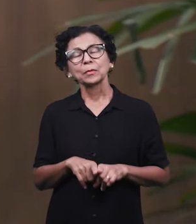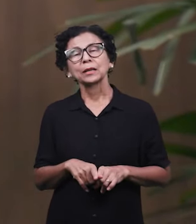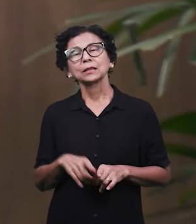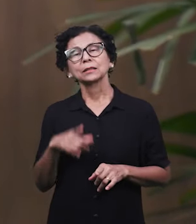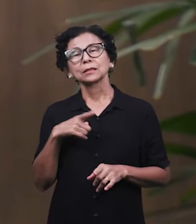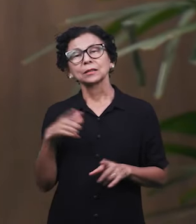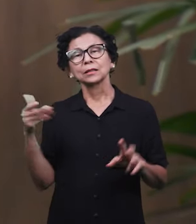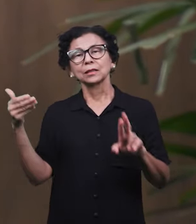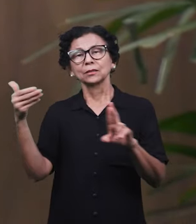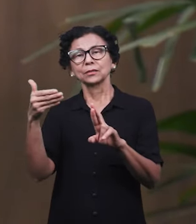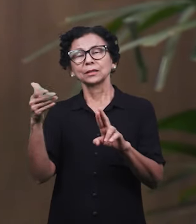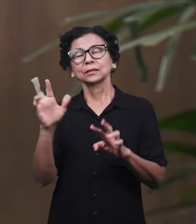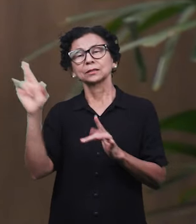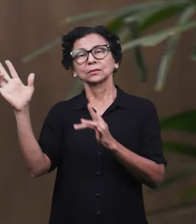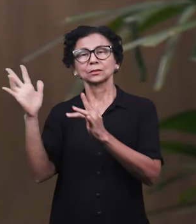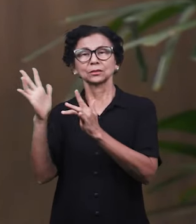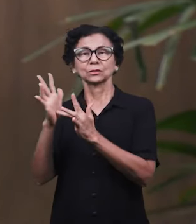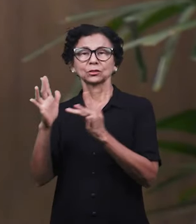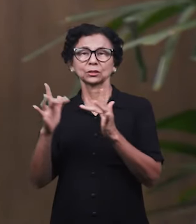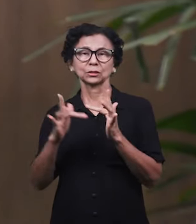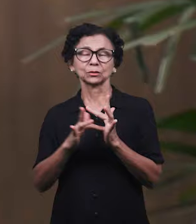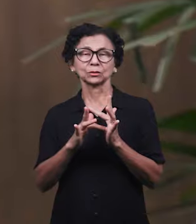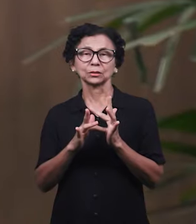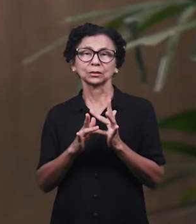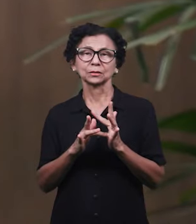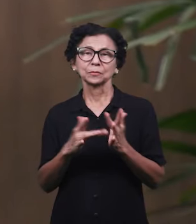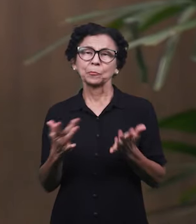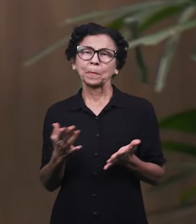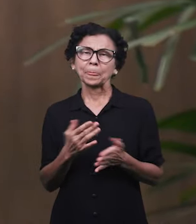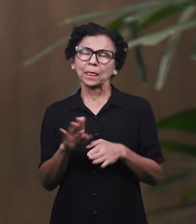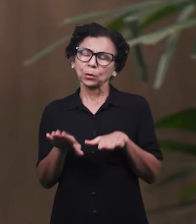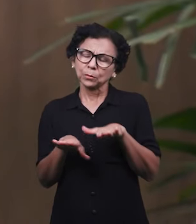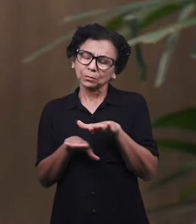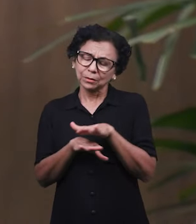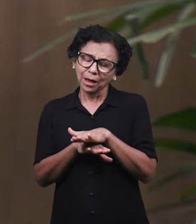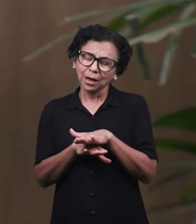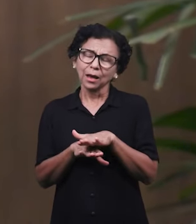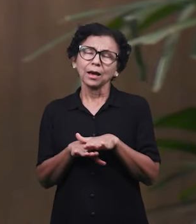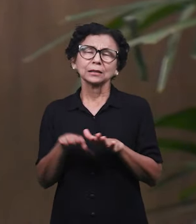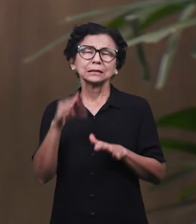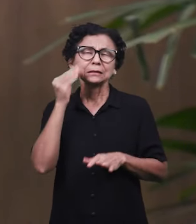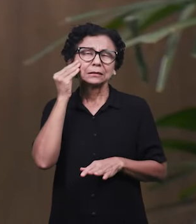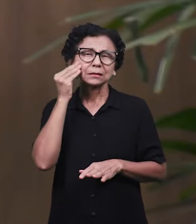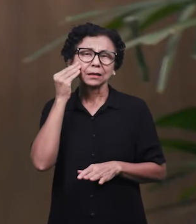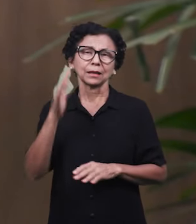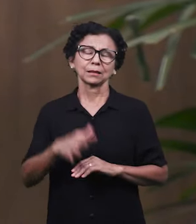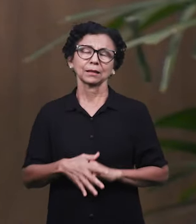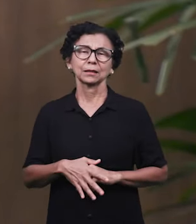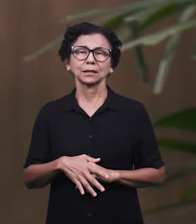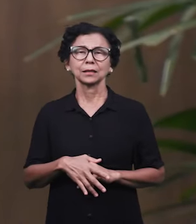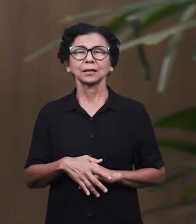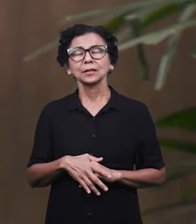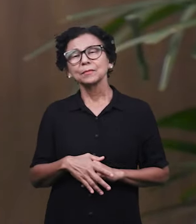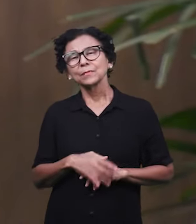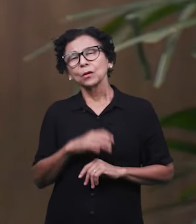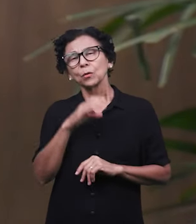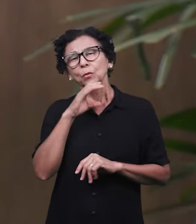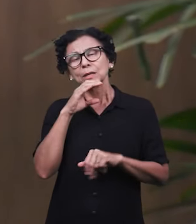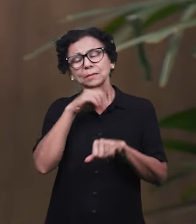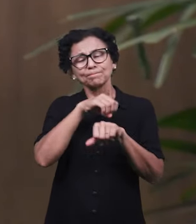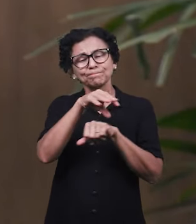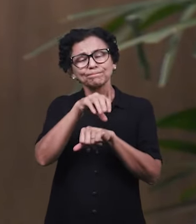né? Na nossa limitação, na nossa humildade, a gente tenta fazer essa transmissão desse conhecimento, uma pequena